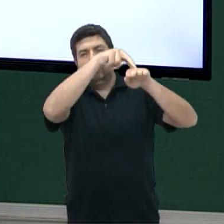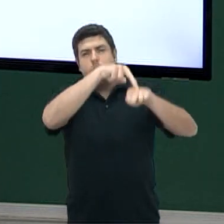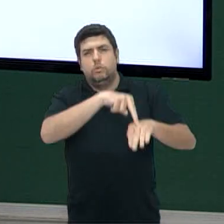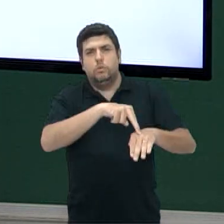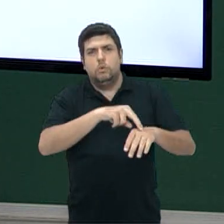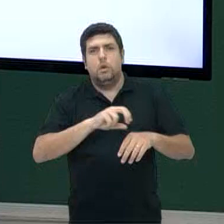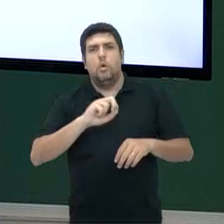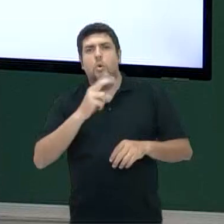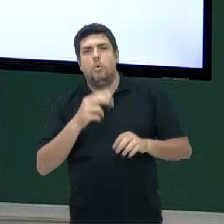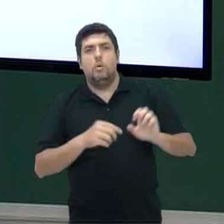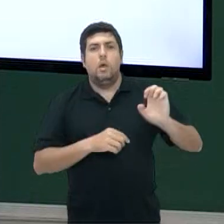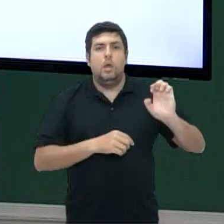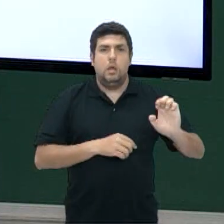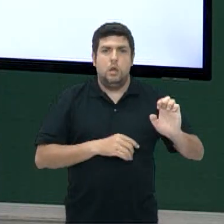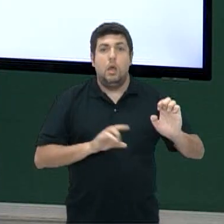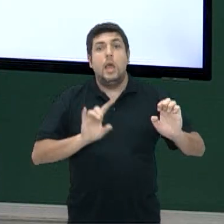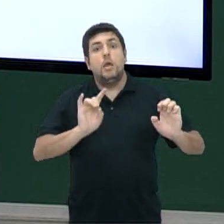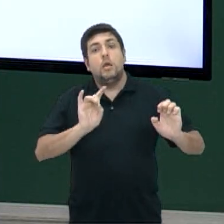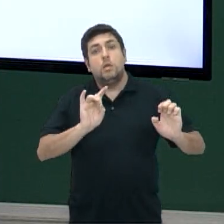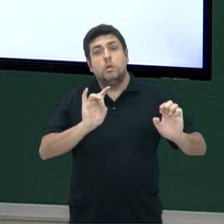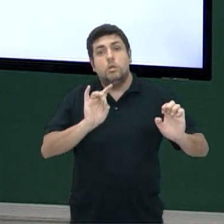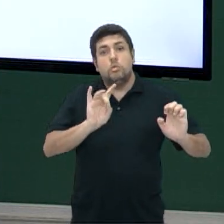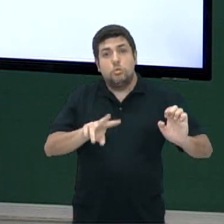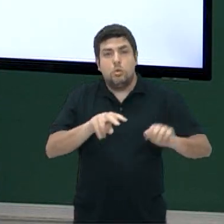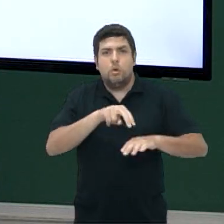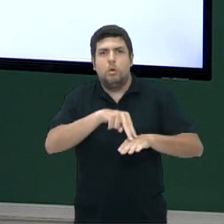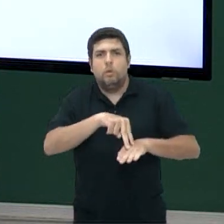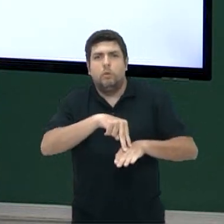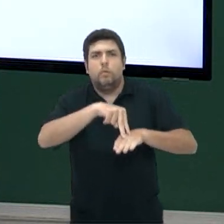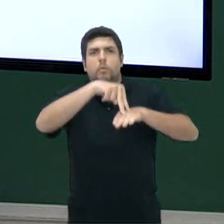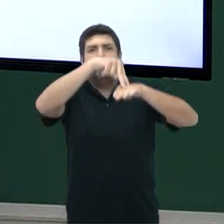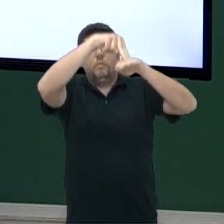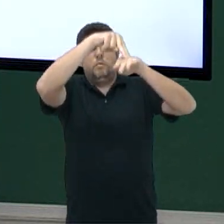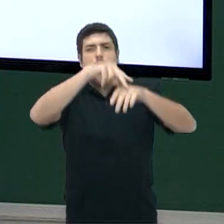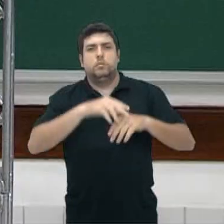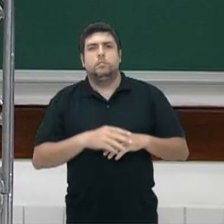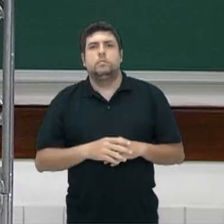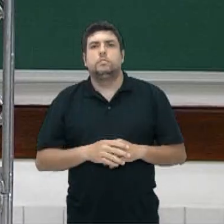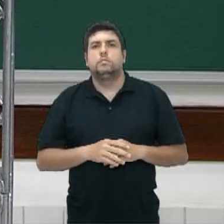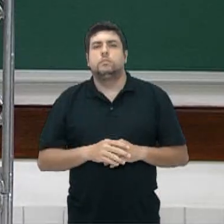E, apenas quando o elevador sobe em movimento variado.